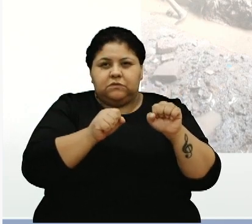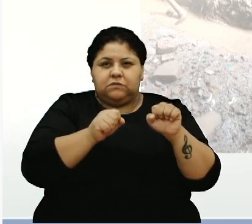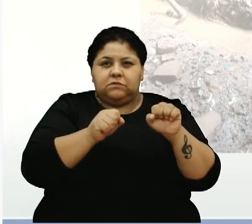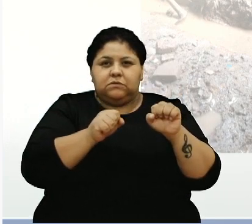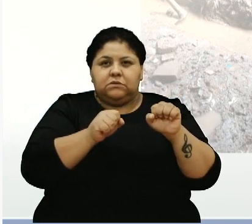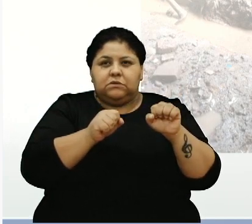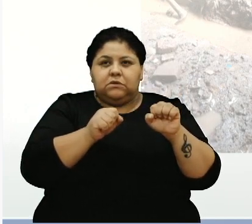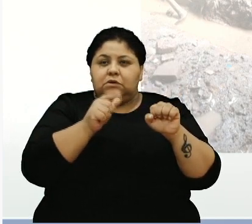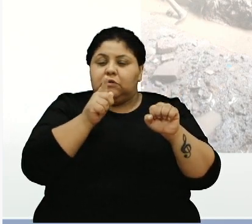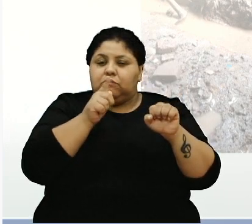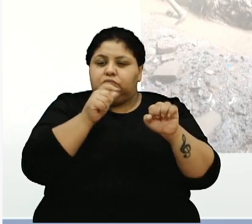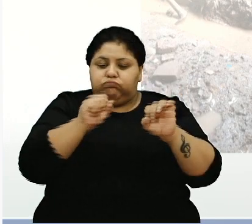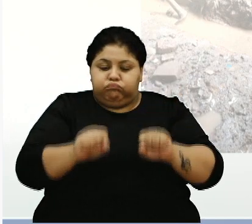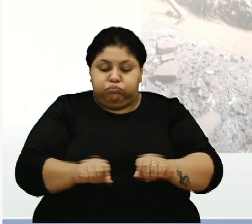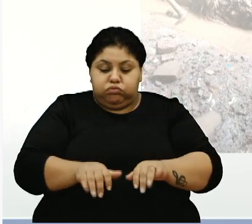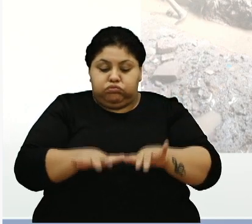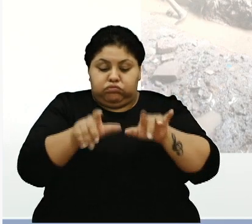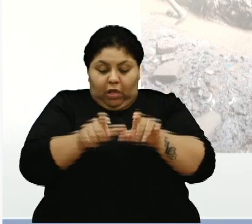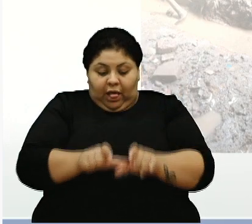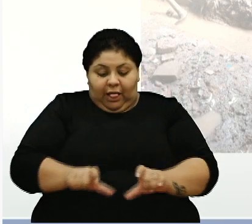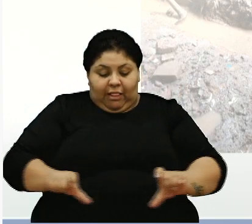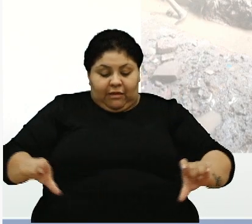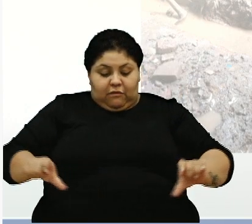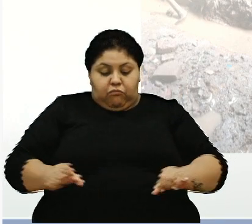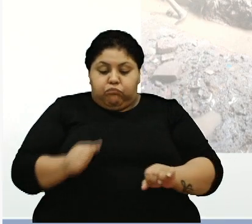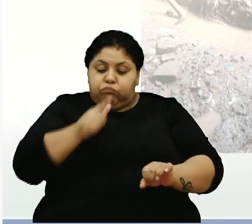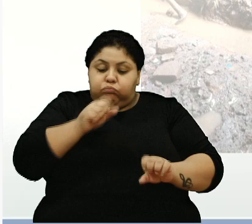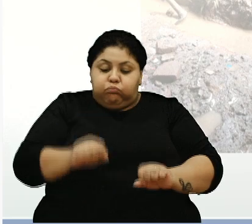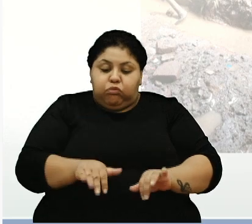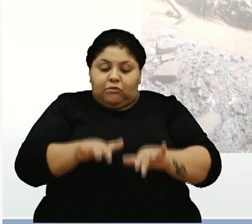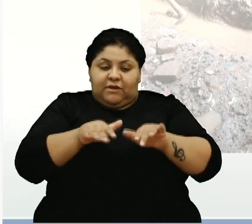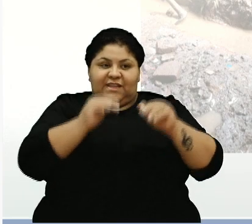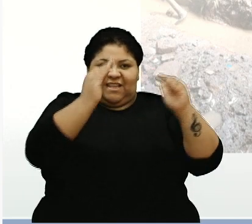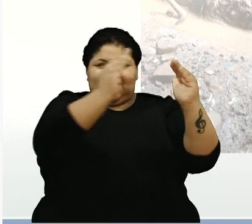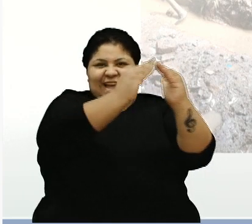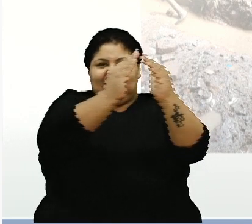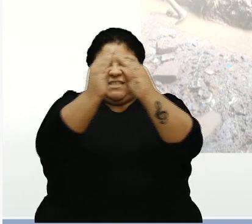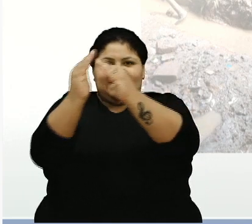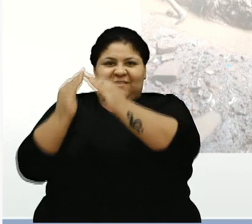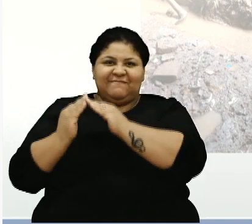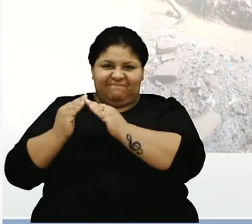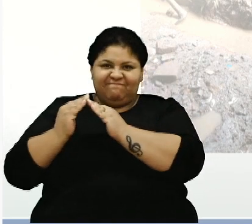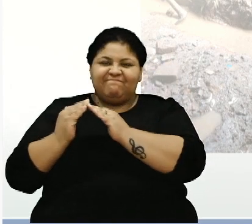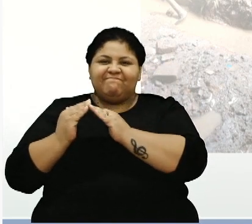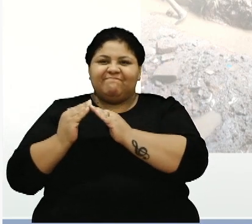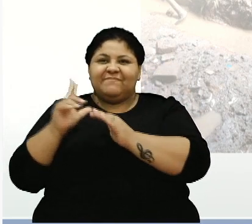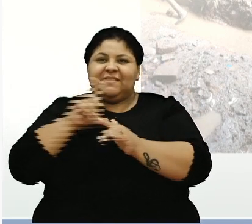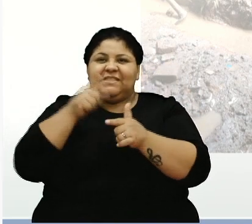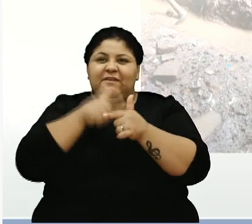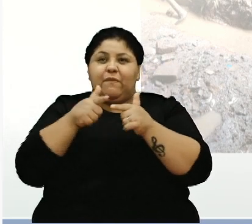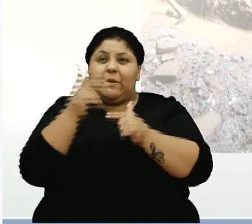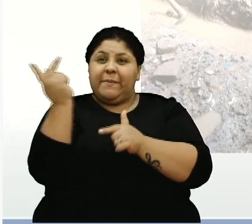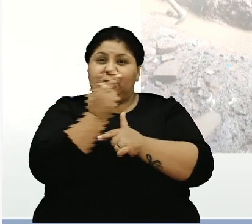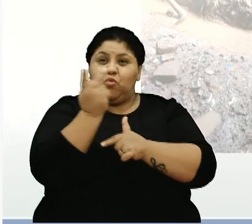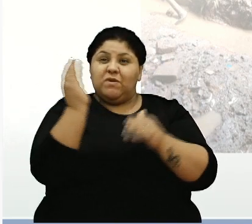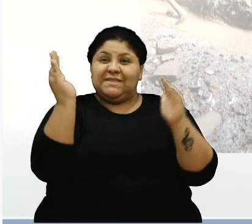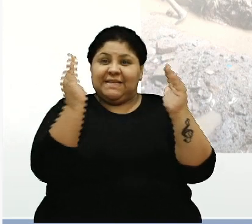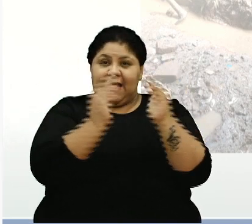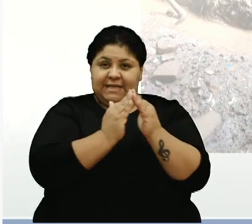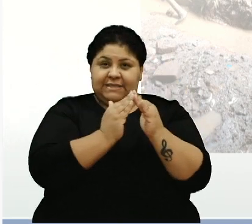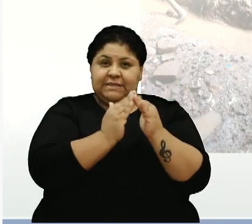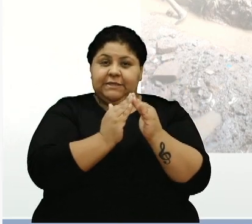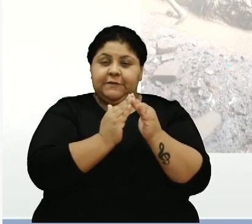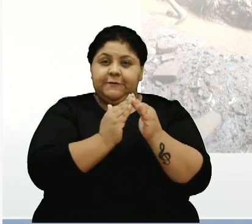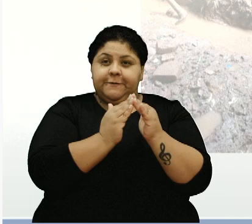certos alagamentos. Neste caso aí, teve interferência em 2 residências. Então,